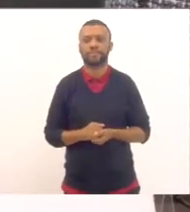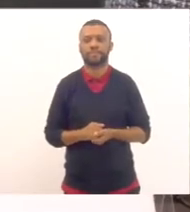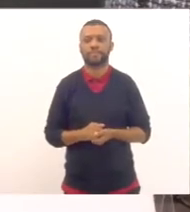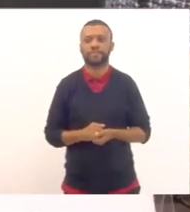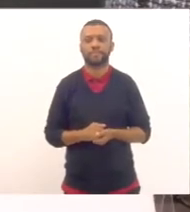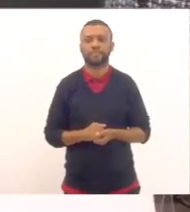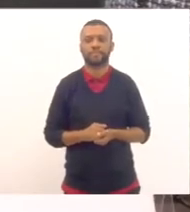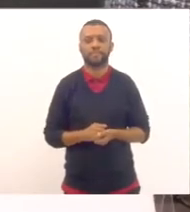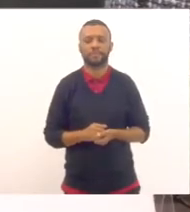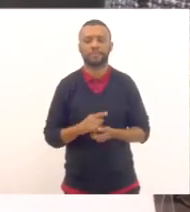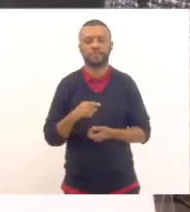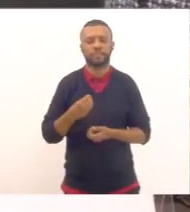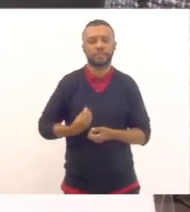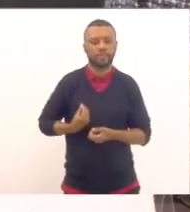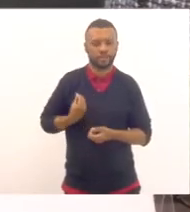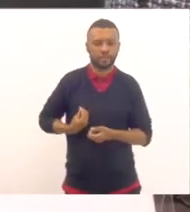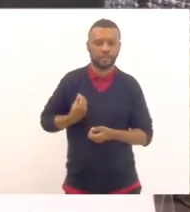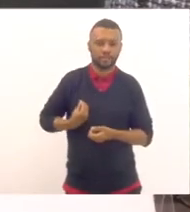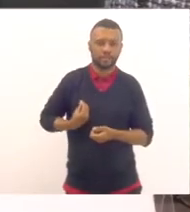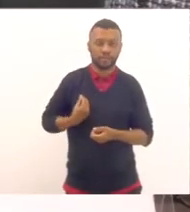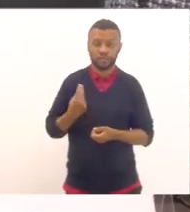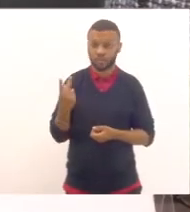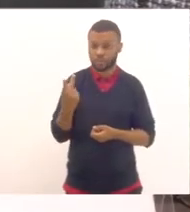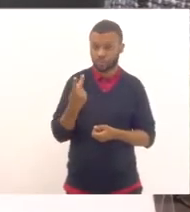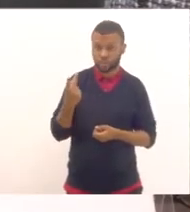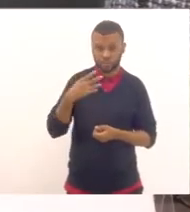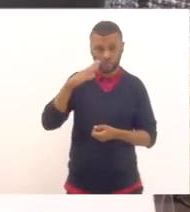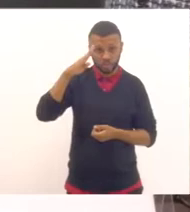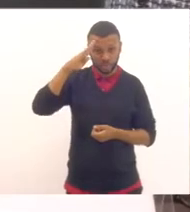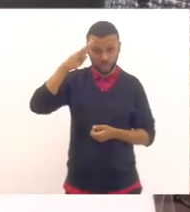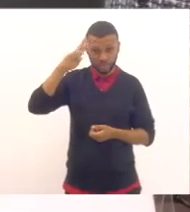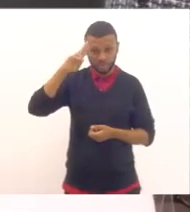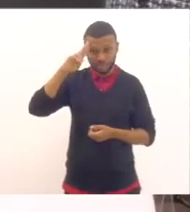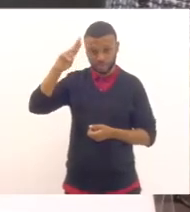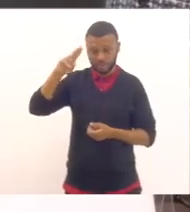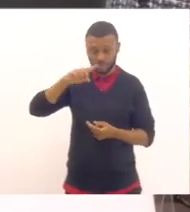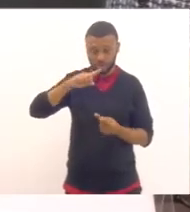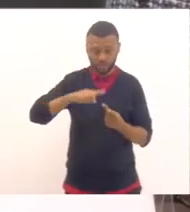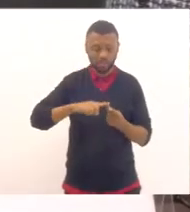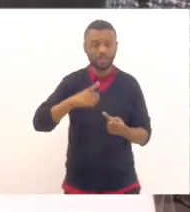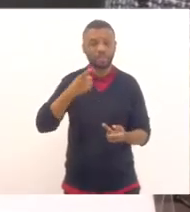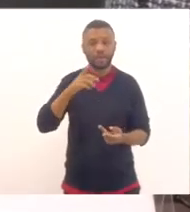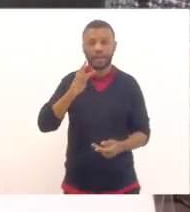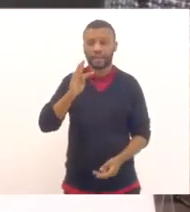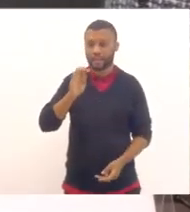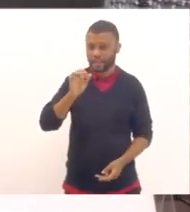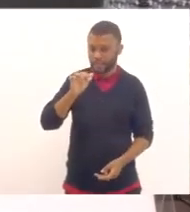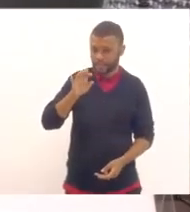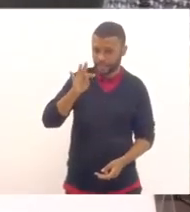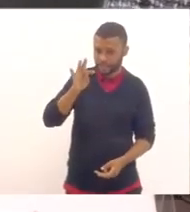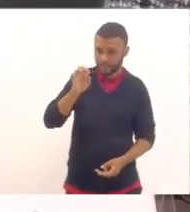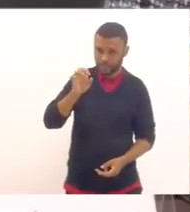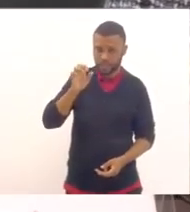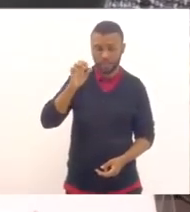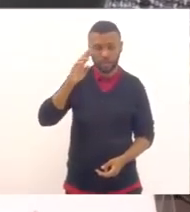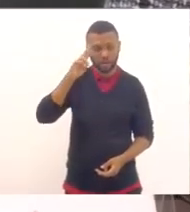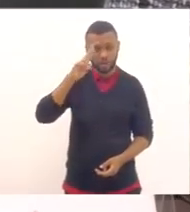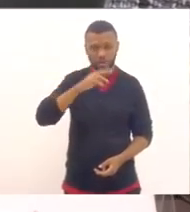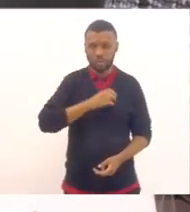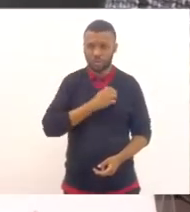tô aqui na presença de dois coronéis uma tenente-coronel o major e um delegado